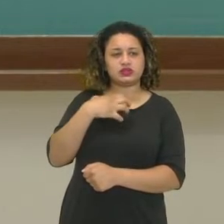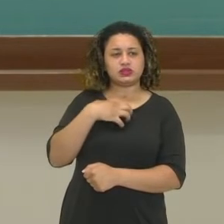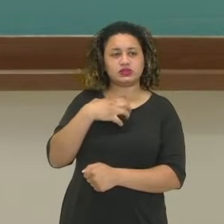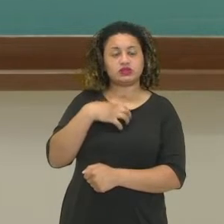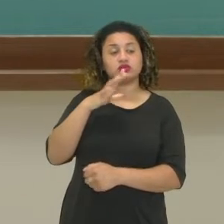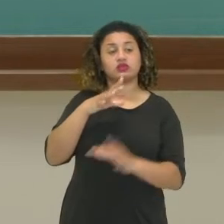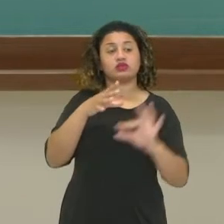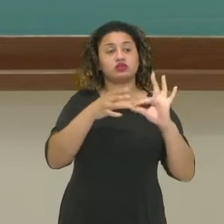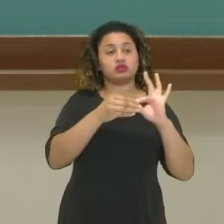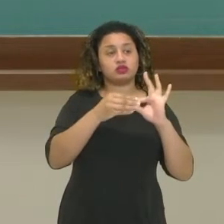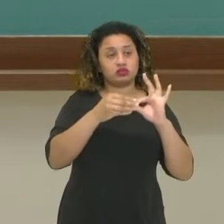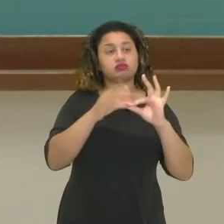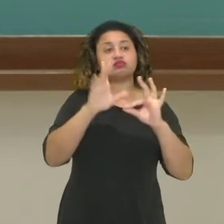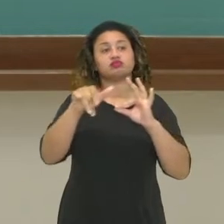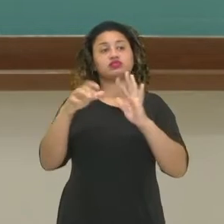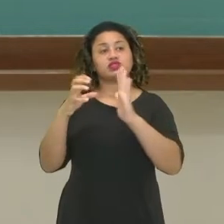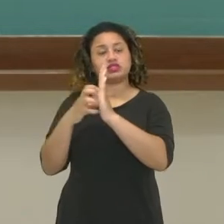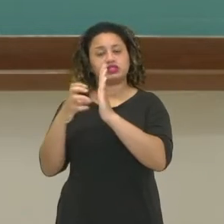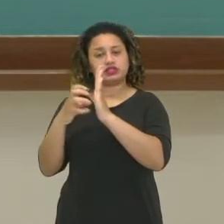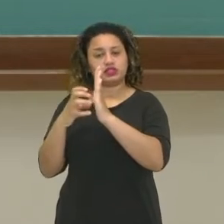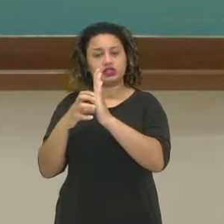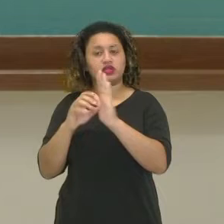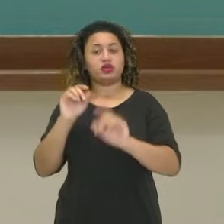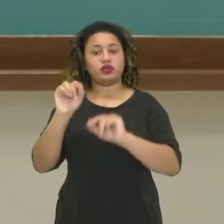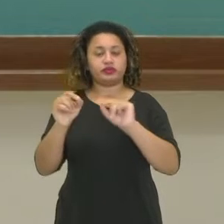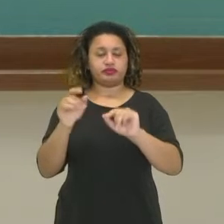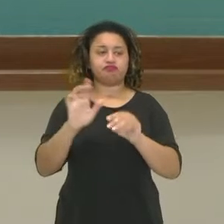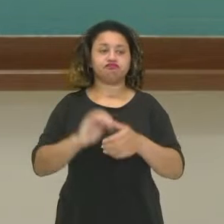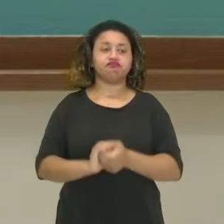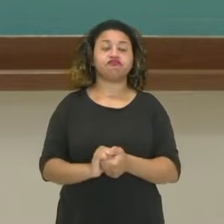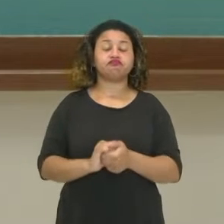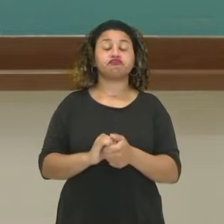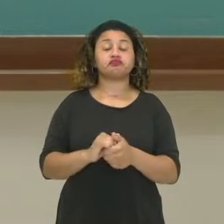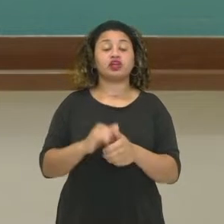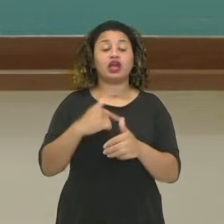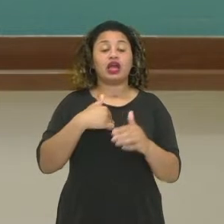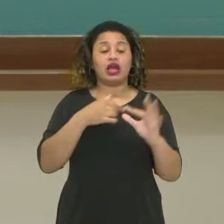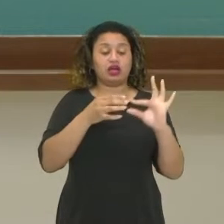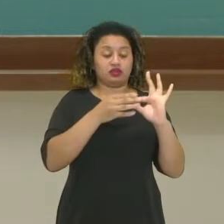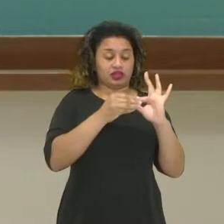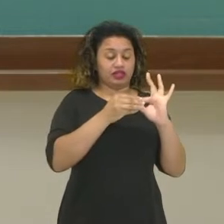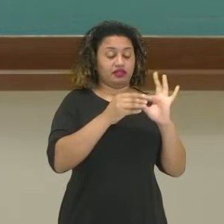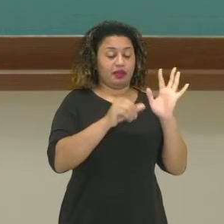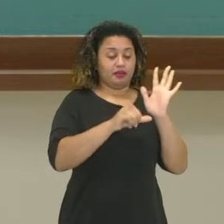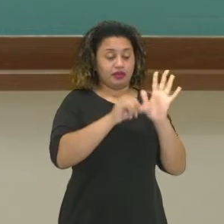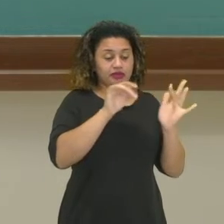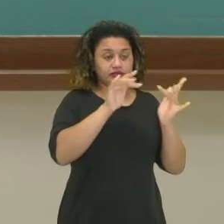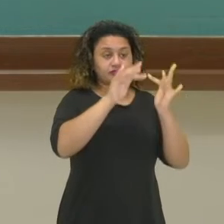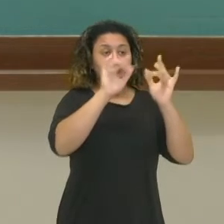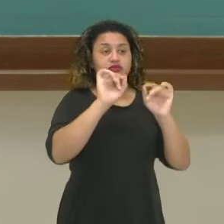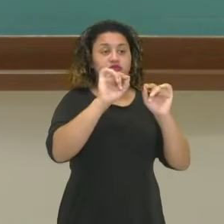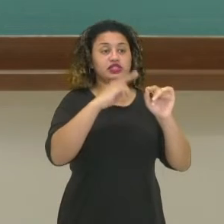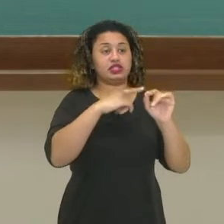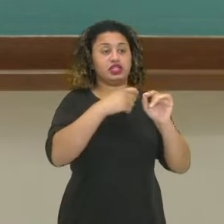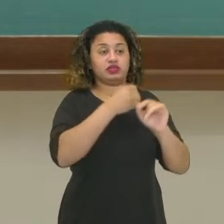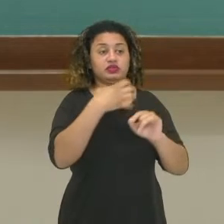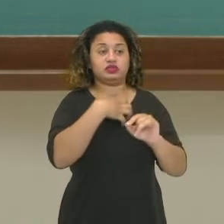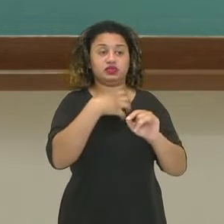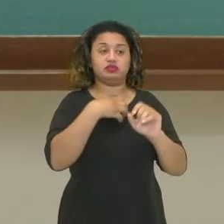HIV? O primeiro contato que você tem com o HIV, o que ele vai dar? Alguns